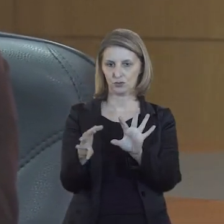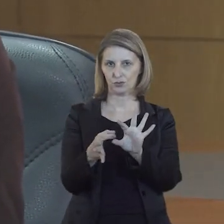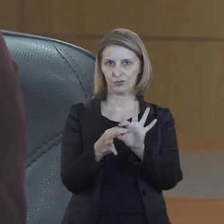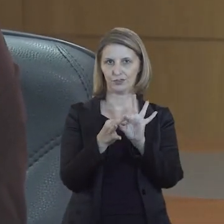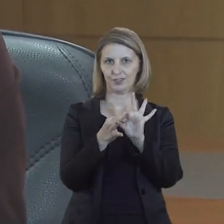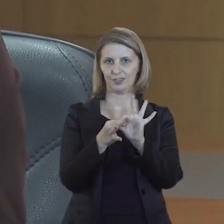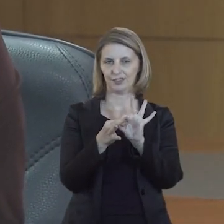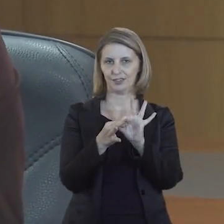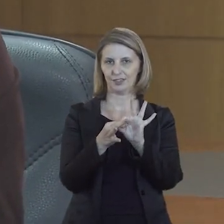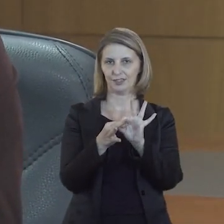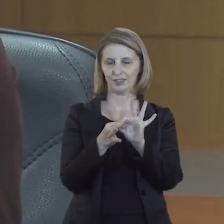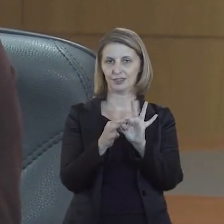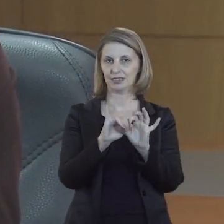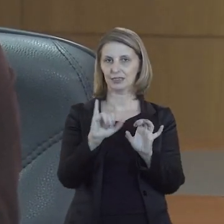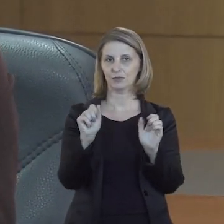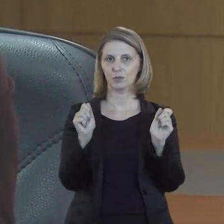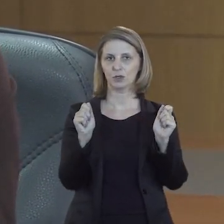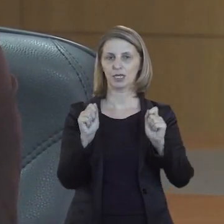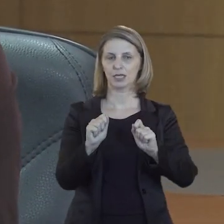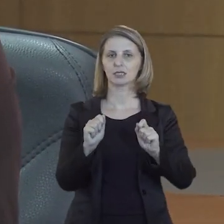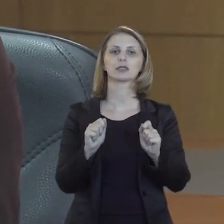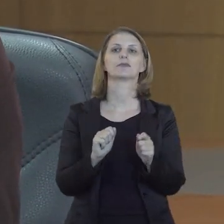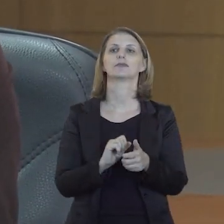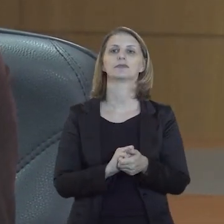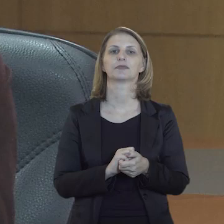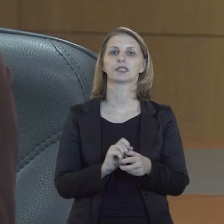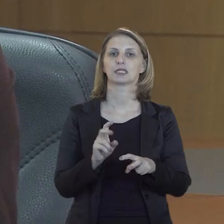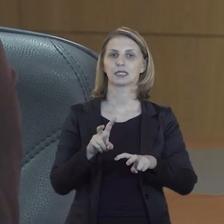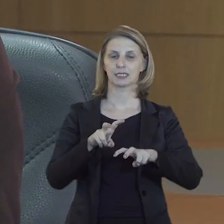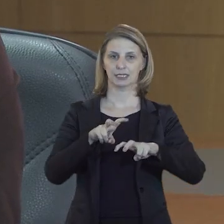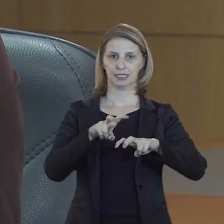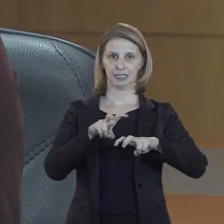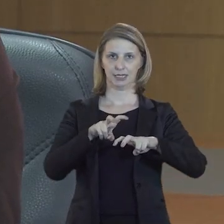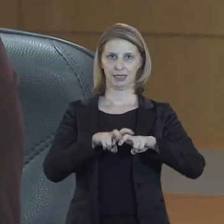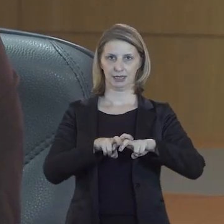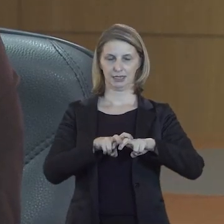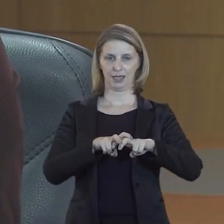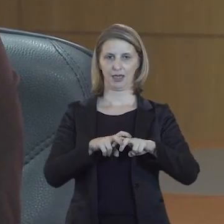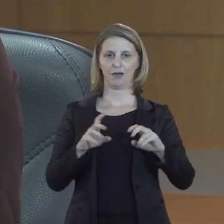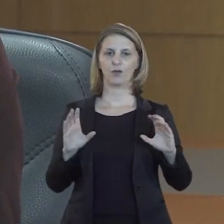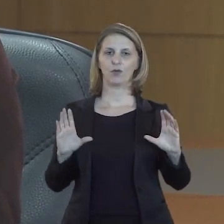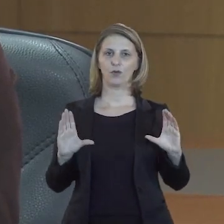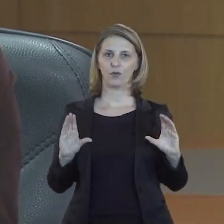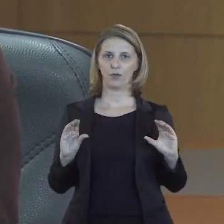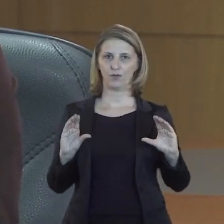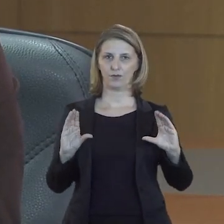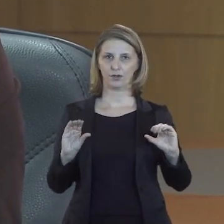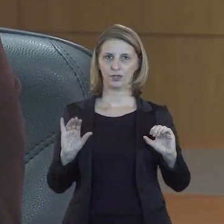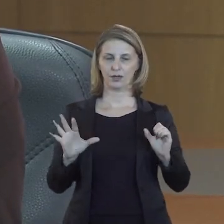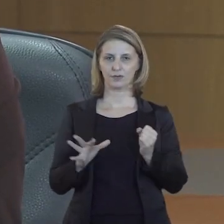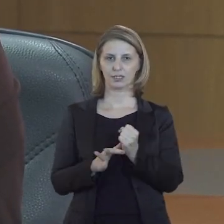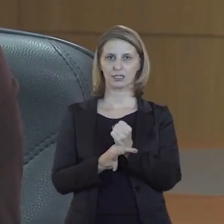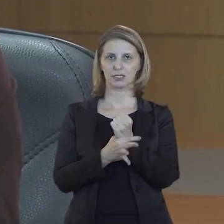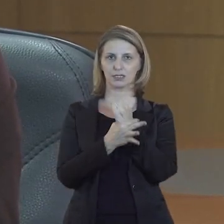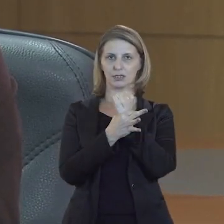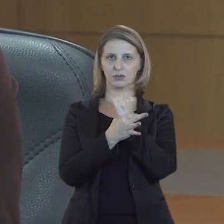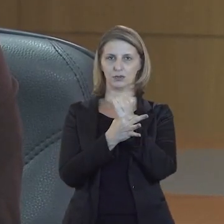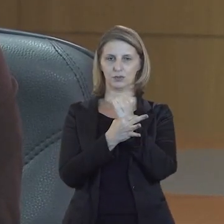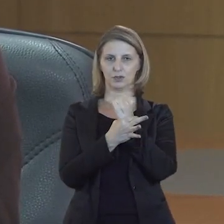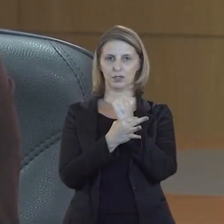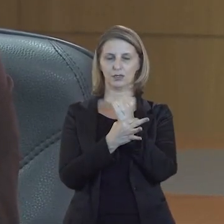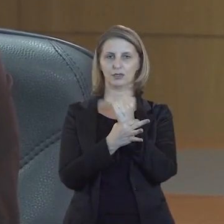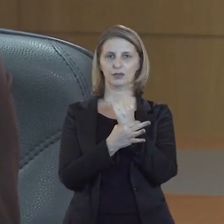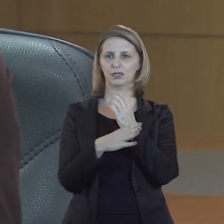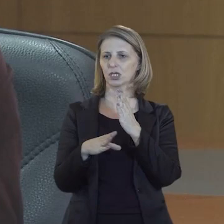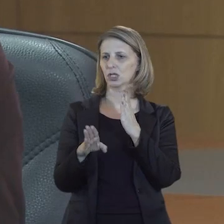vocês que estão conosco, conectados conosco, que você pudesse sentar de uma forma confortável